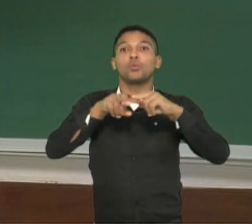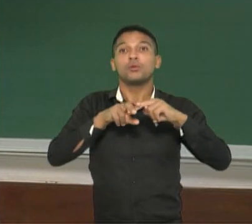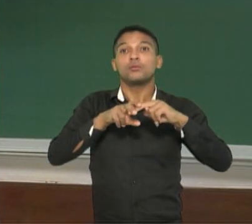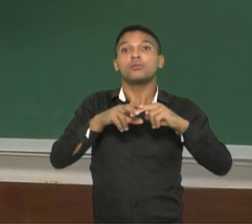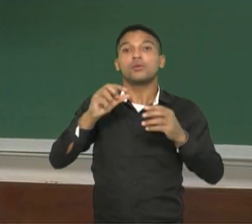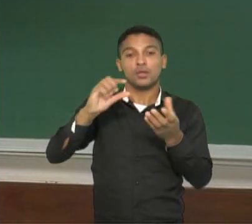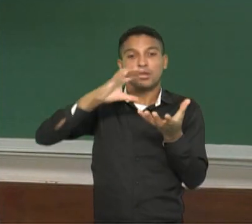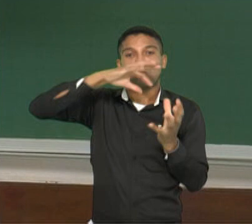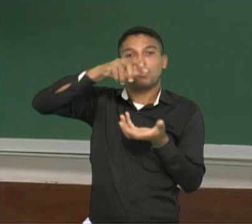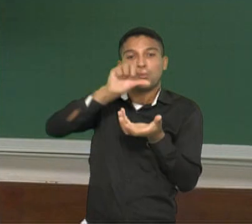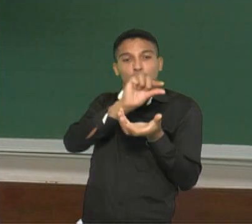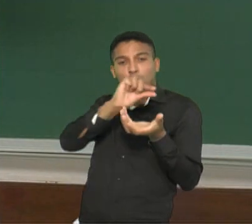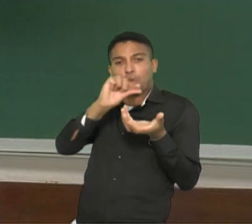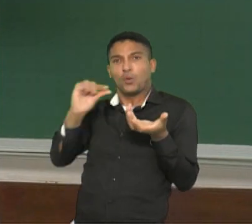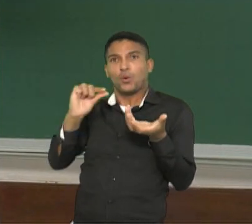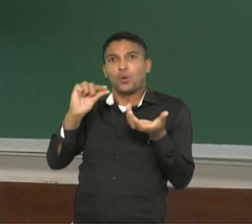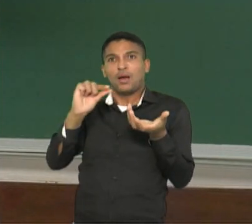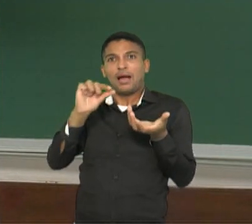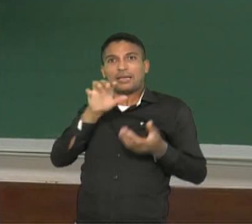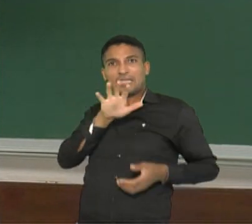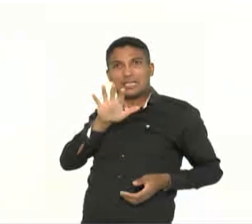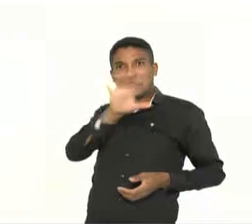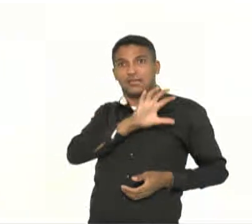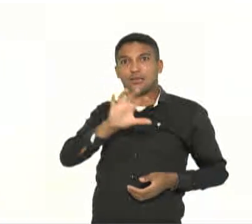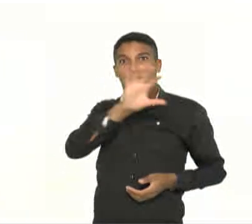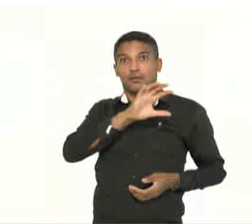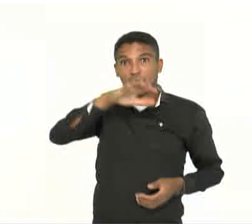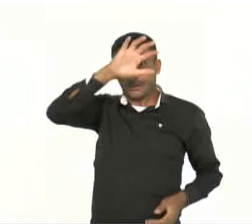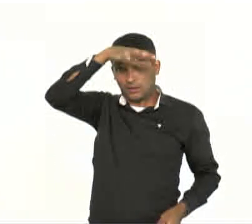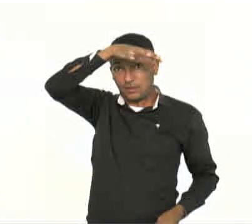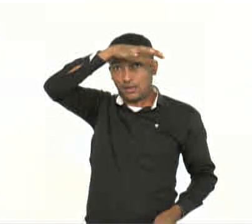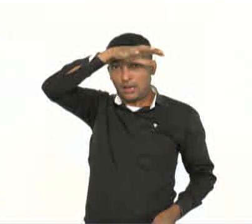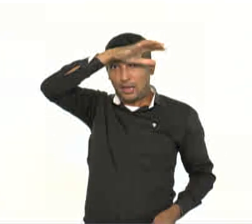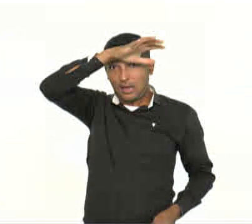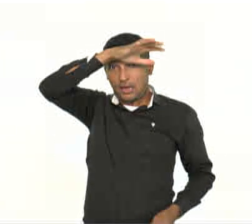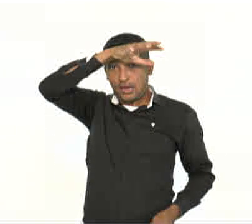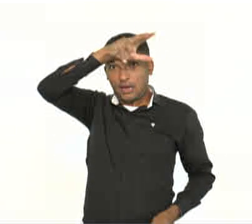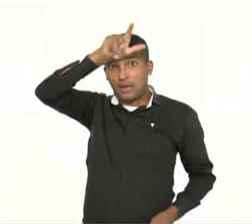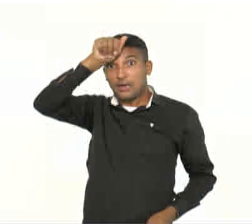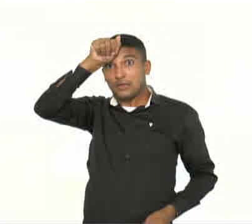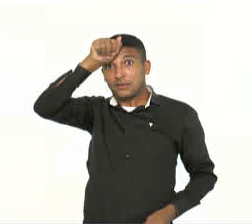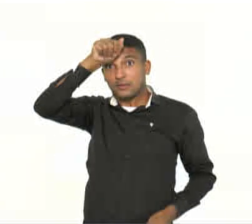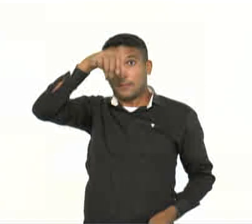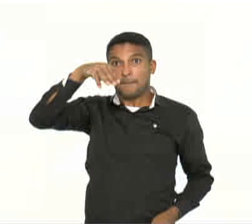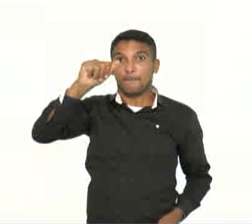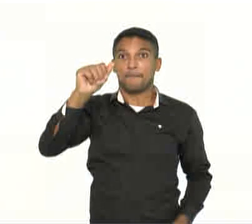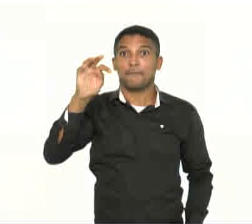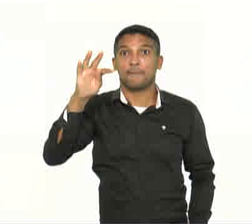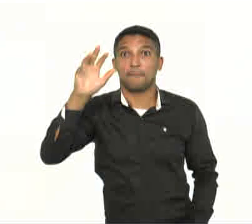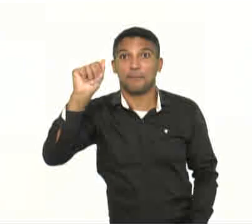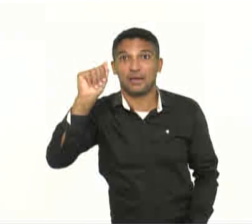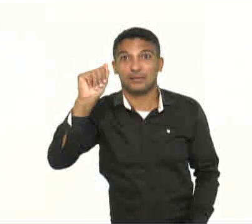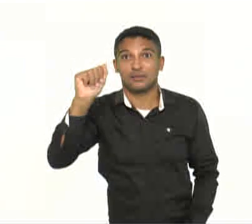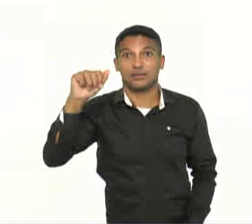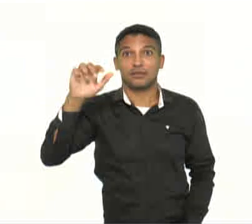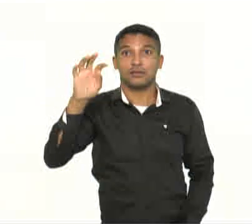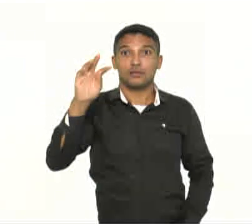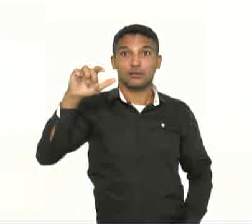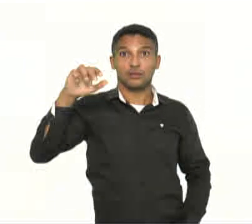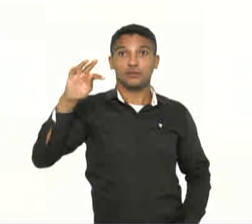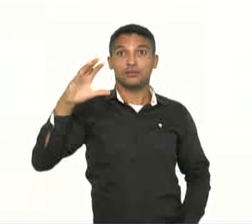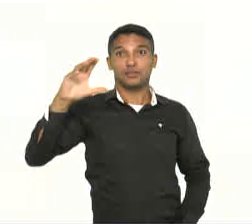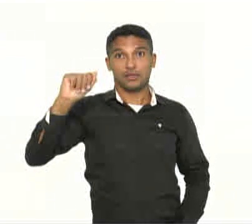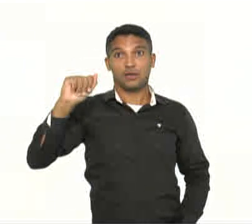biodiversidade. Nós também vamos perceber áreas de manguezais, restingas pluviais e de planícies de encostas.